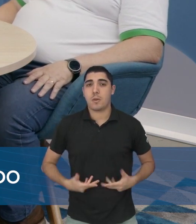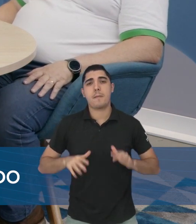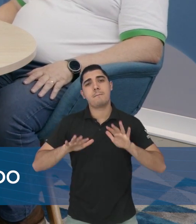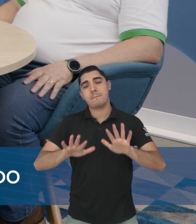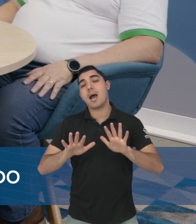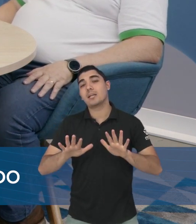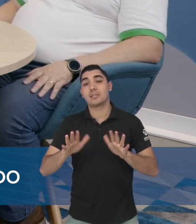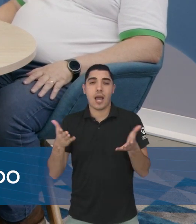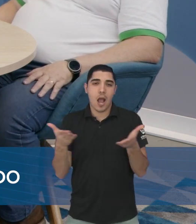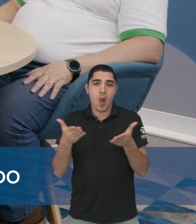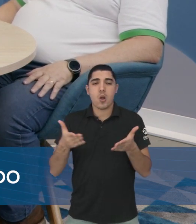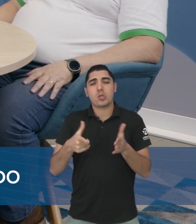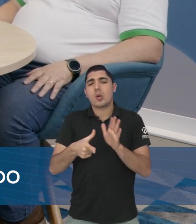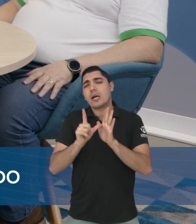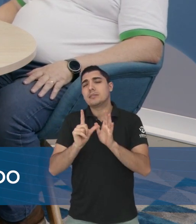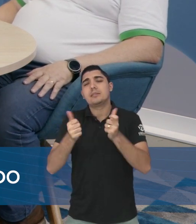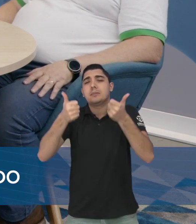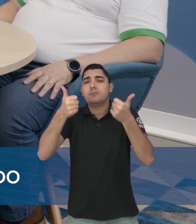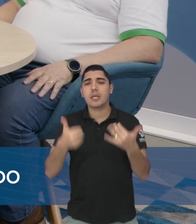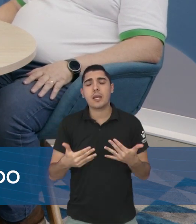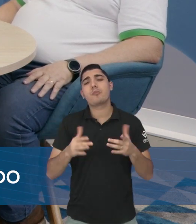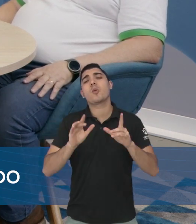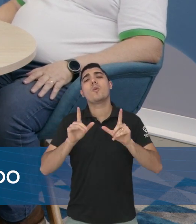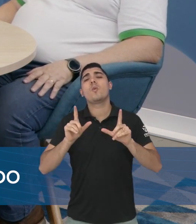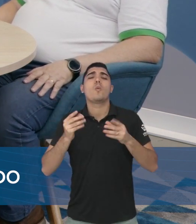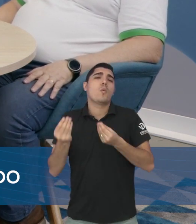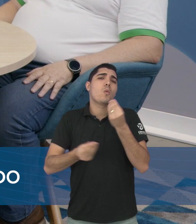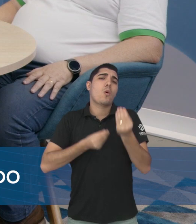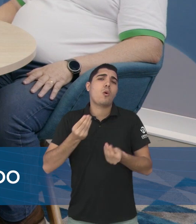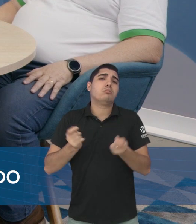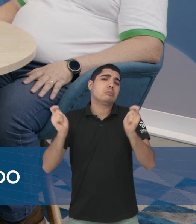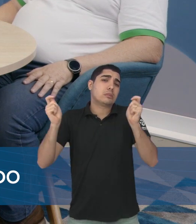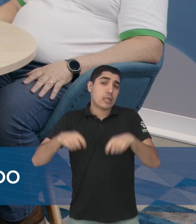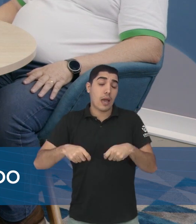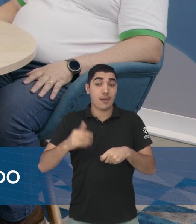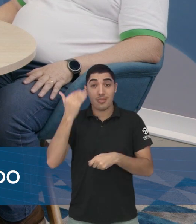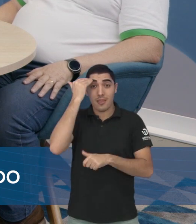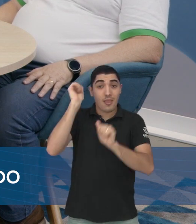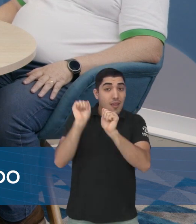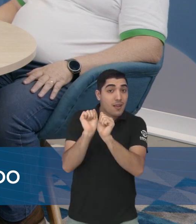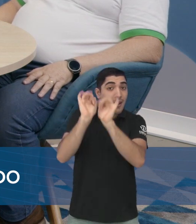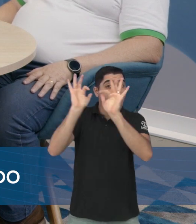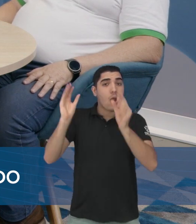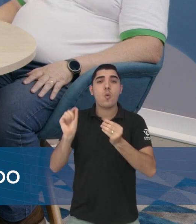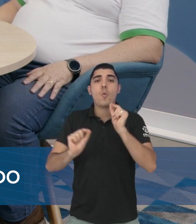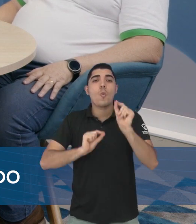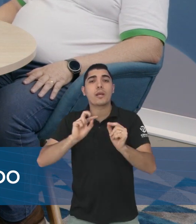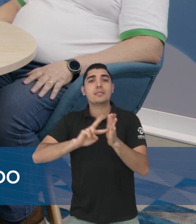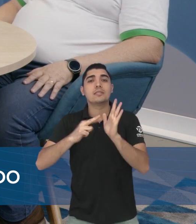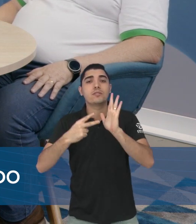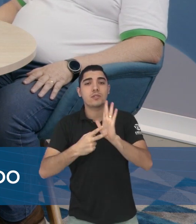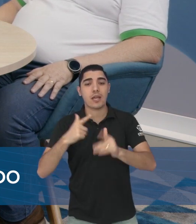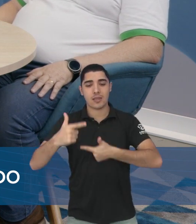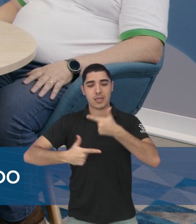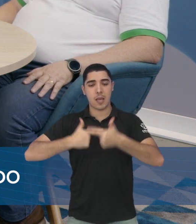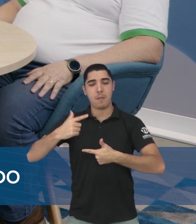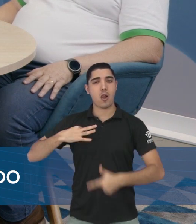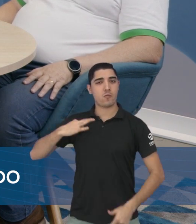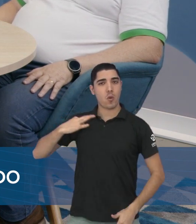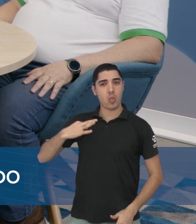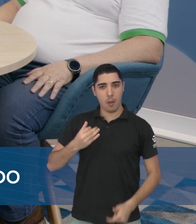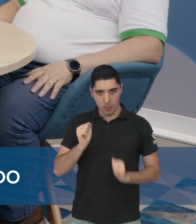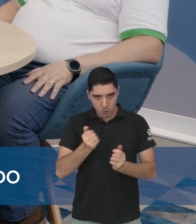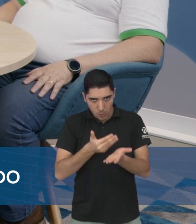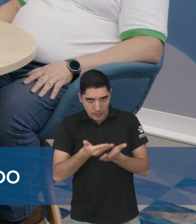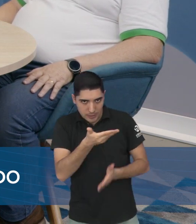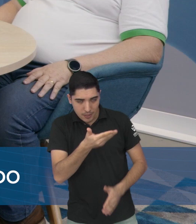antes de tudo, vamos fazer uma introdução para muita gente. Como que a gente pode definir, de fato, caracterizar o voluntariado?